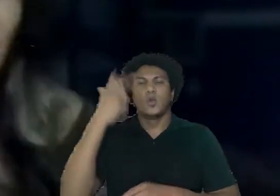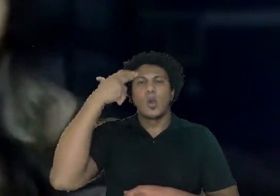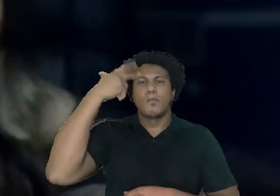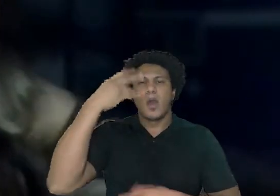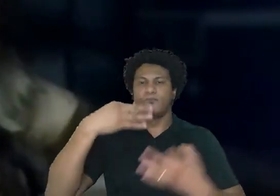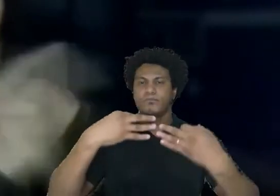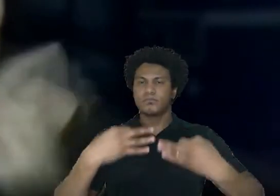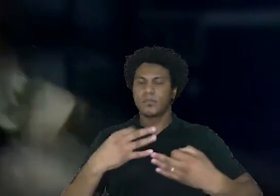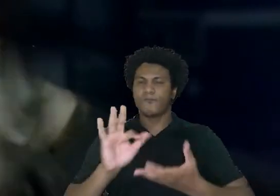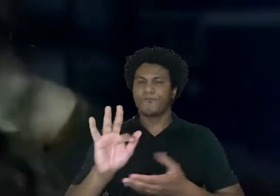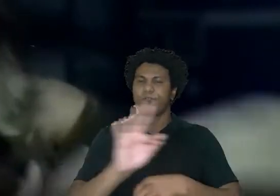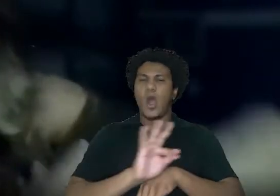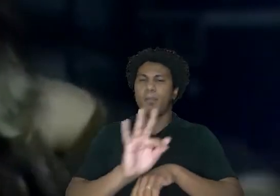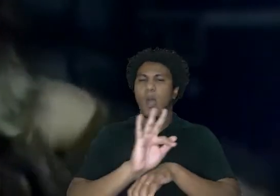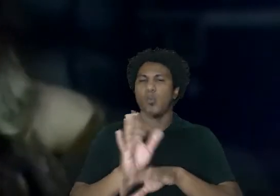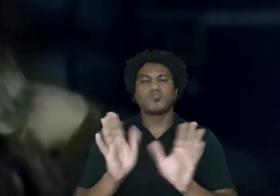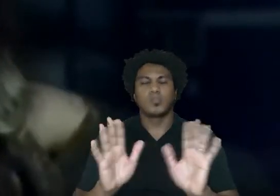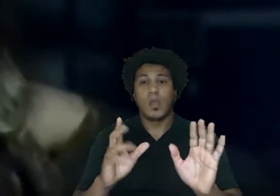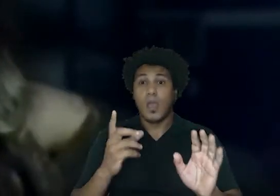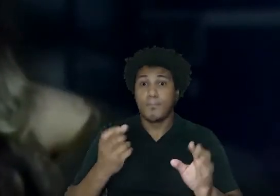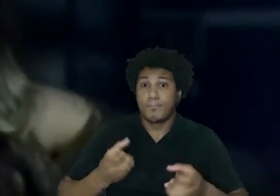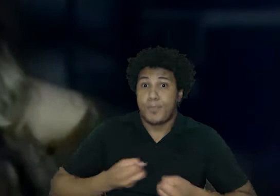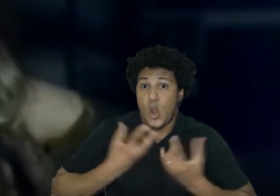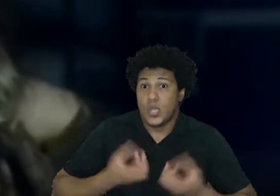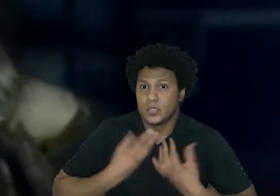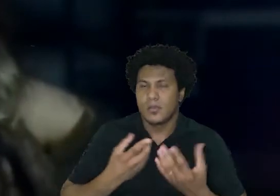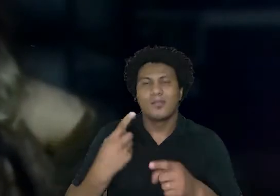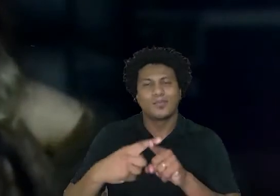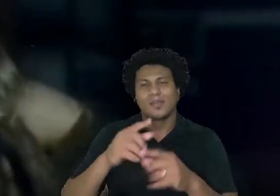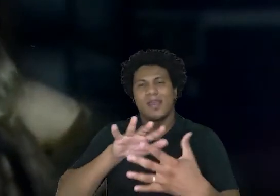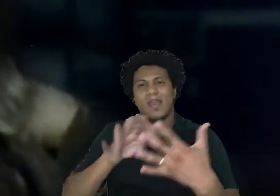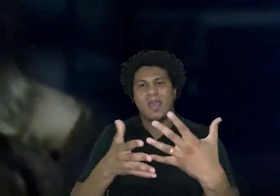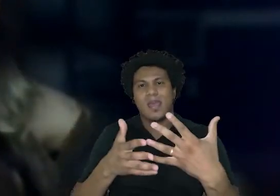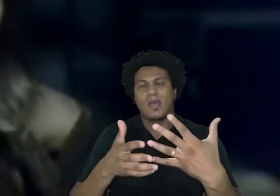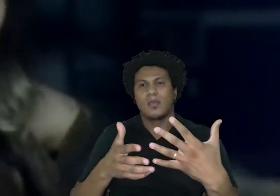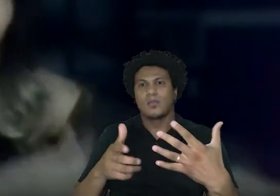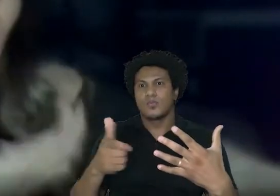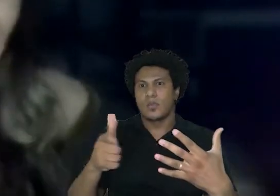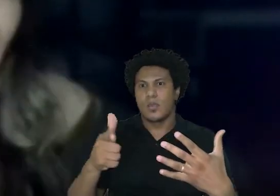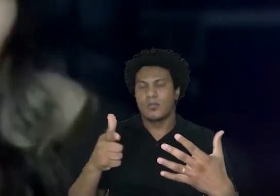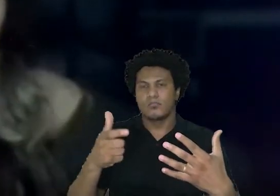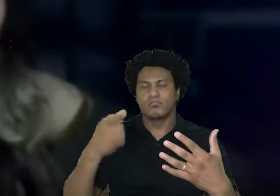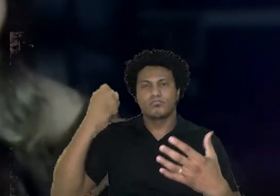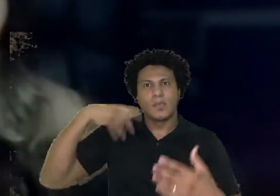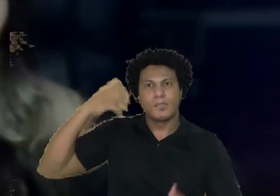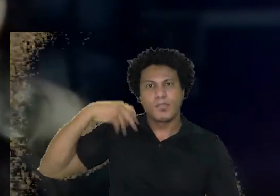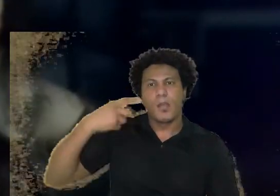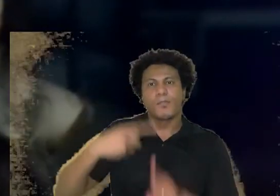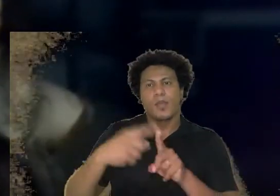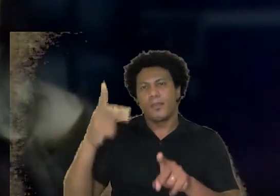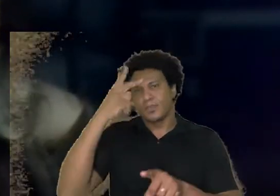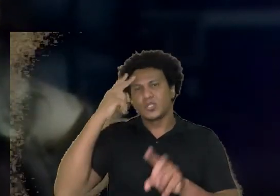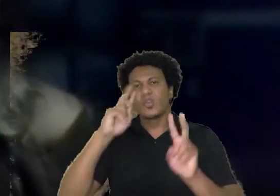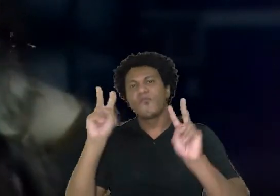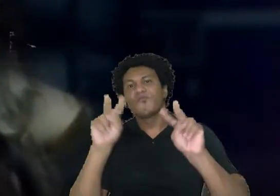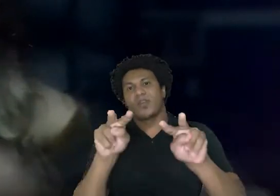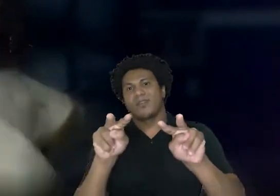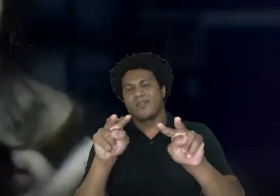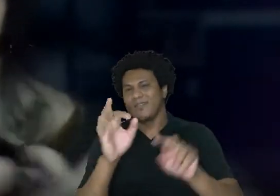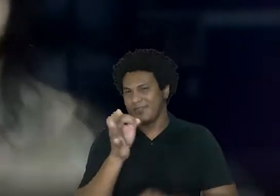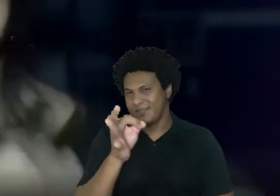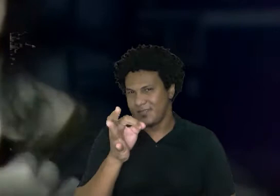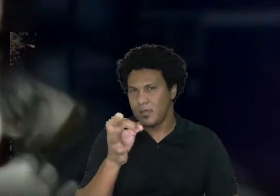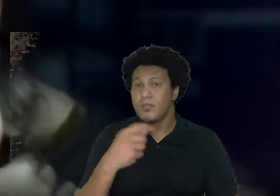fazendo audiodescrição, porque não era uma descrição normativa, formal, né? Então era poesia. Então,